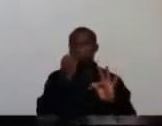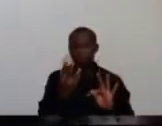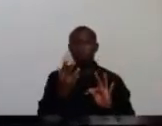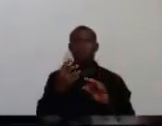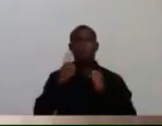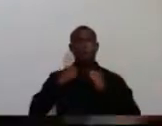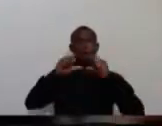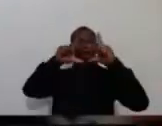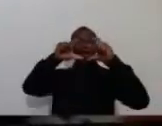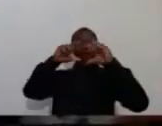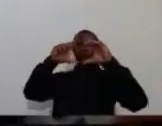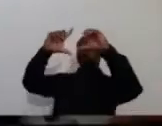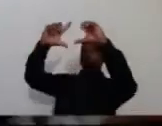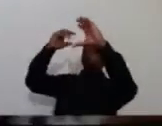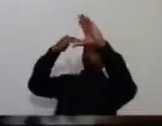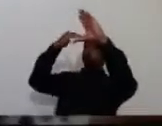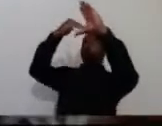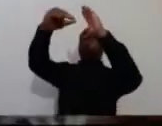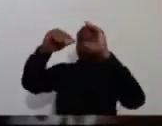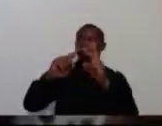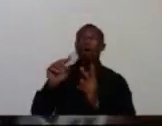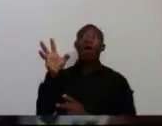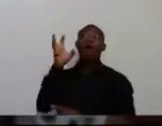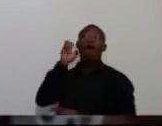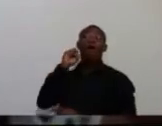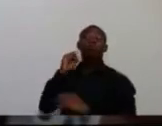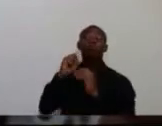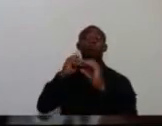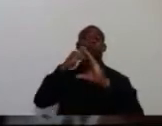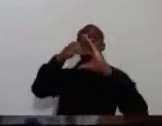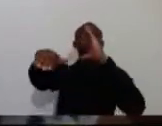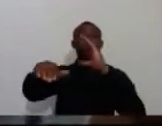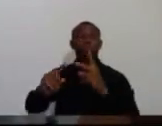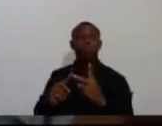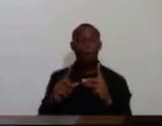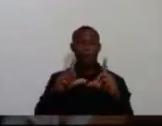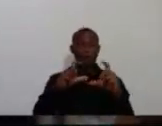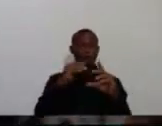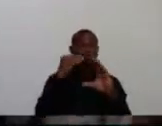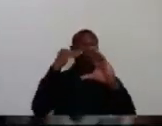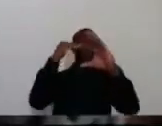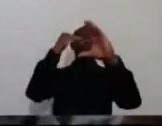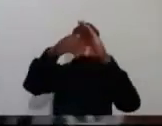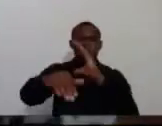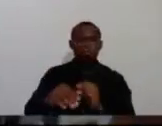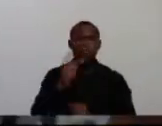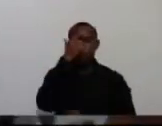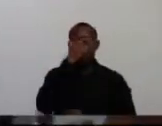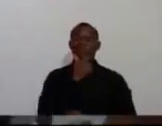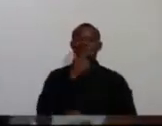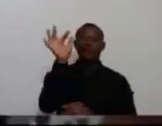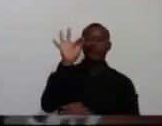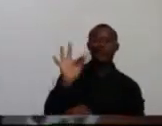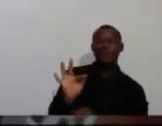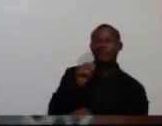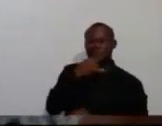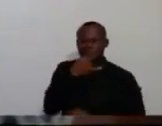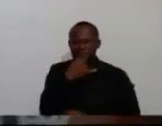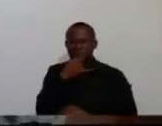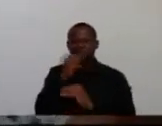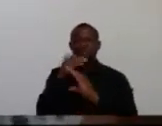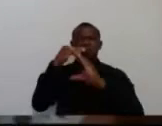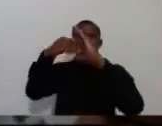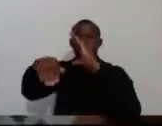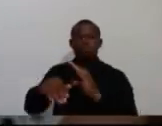a linguagem digital, nós alcançamos a confluência dessas tecnologias e com alcance cada vez maior. Então, a gente está